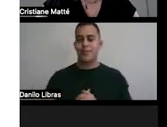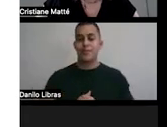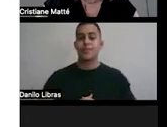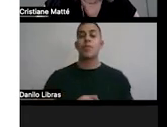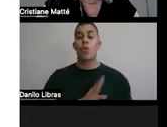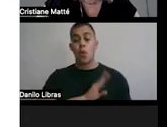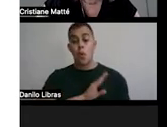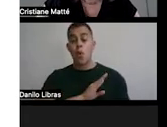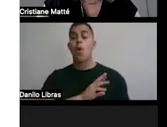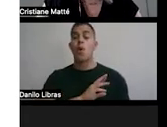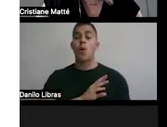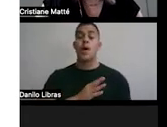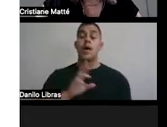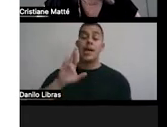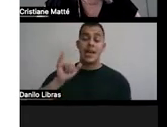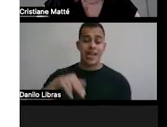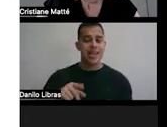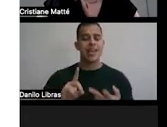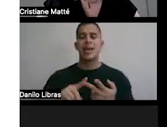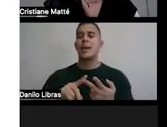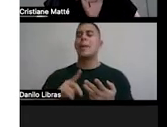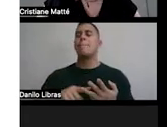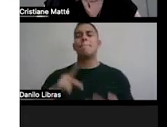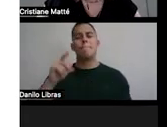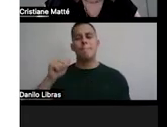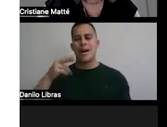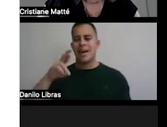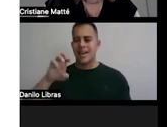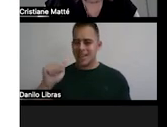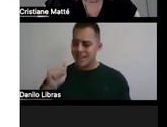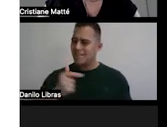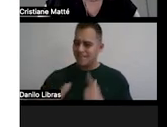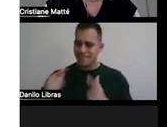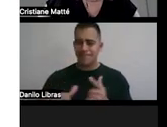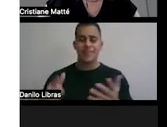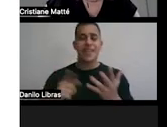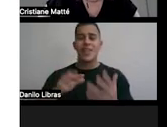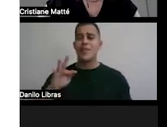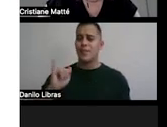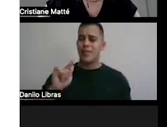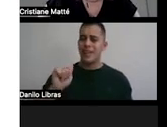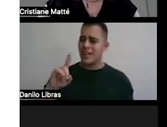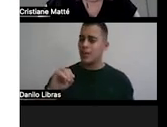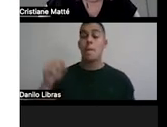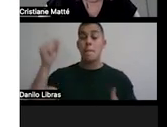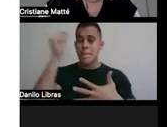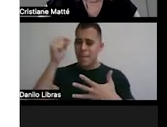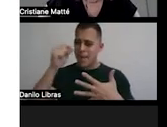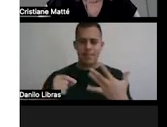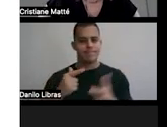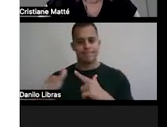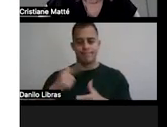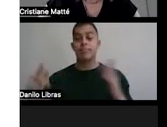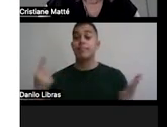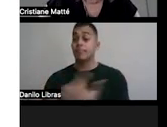rins, o pâncreas é imensamente afetado e o fígado também. Isso vai levar, então, ao desenvolvimento de